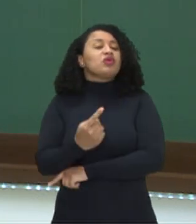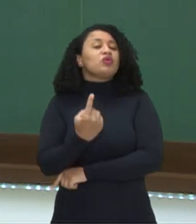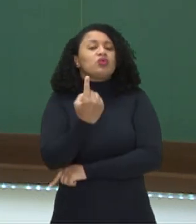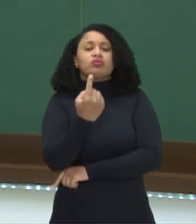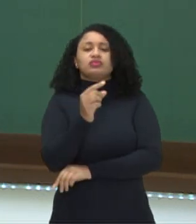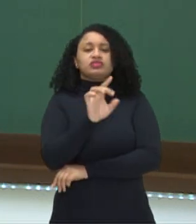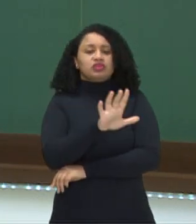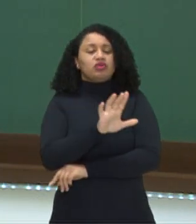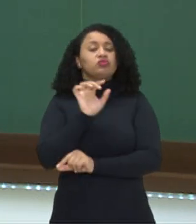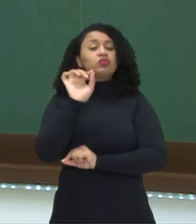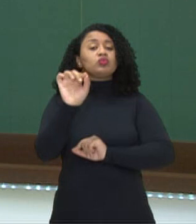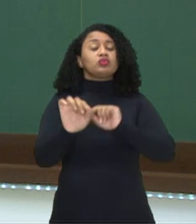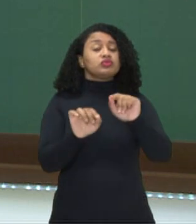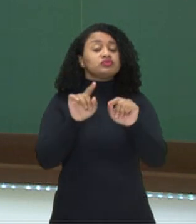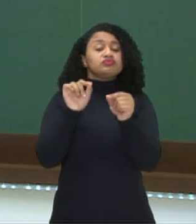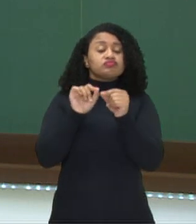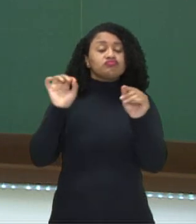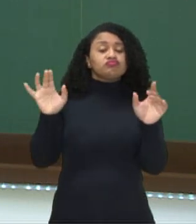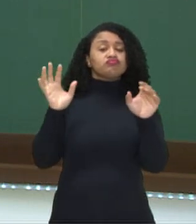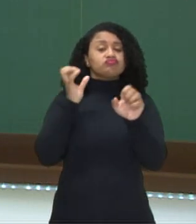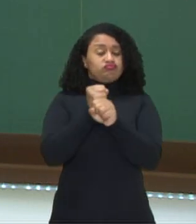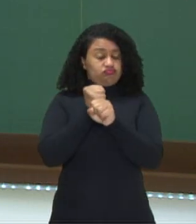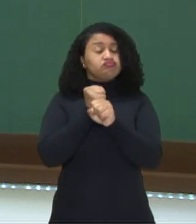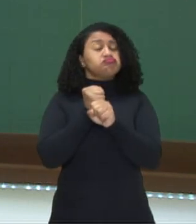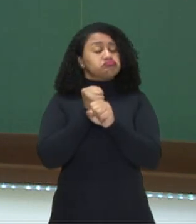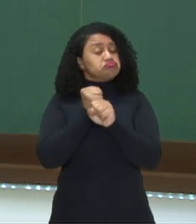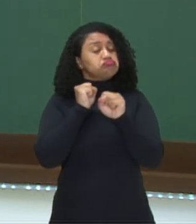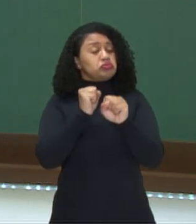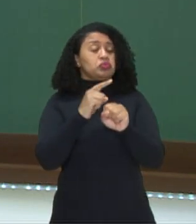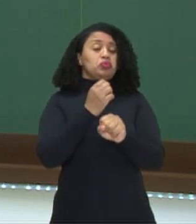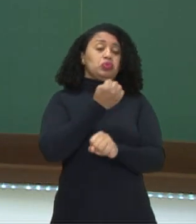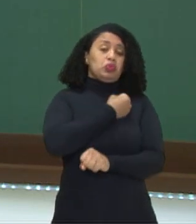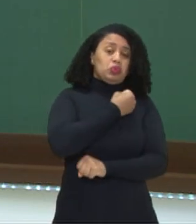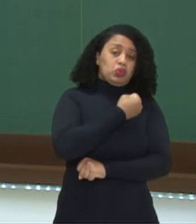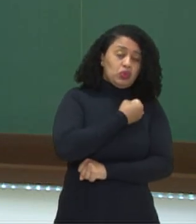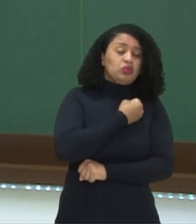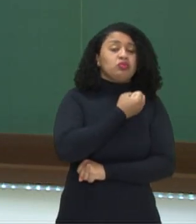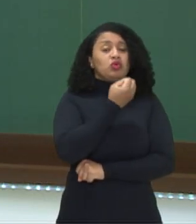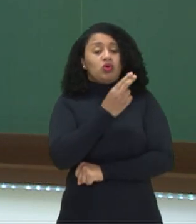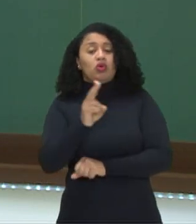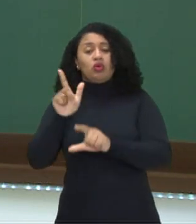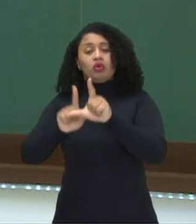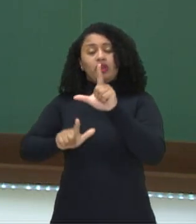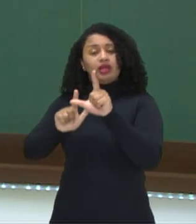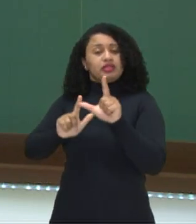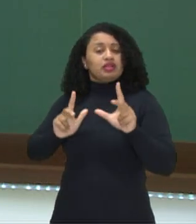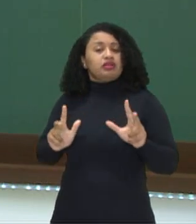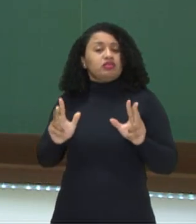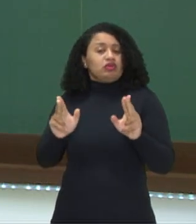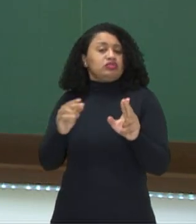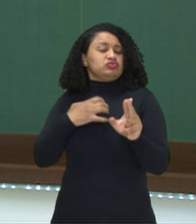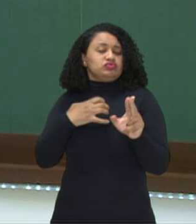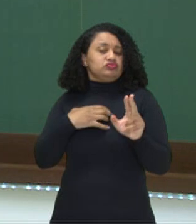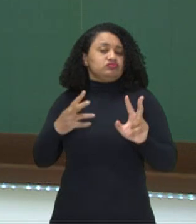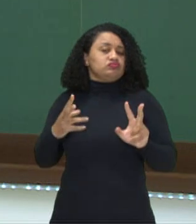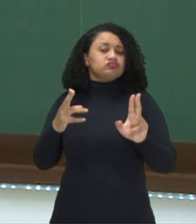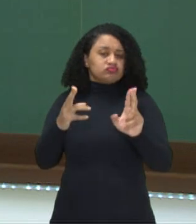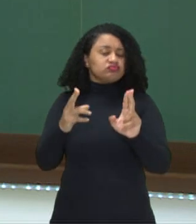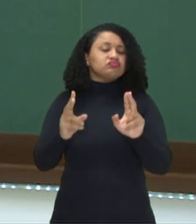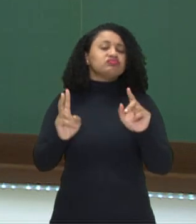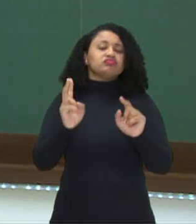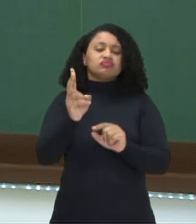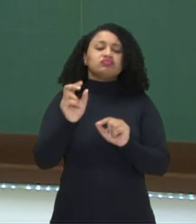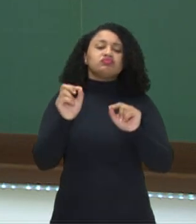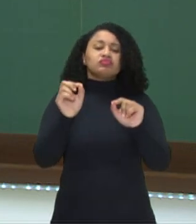tá? Você trabalha a adição, seja ela com números ou com letras, da mesma forma, sempre com